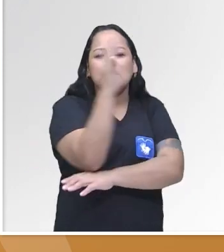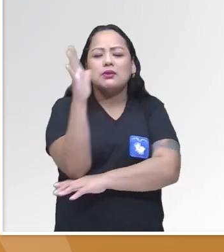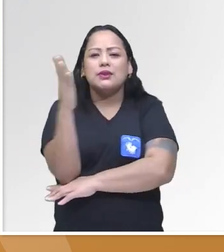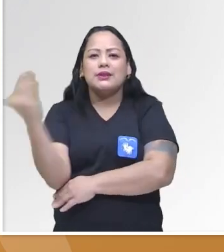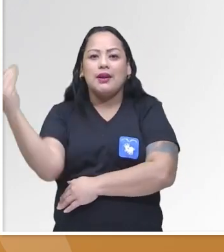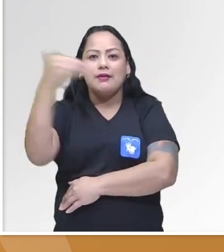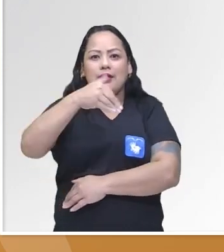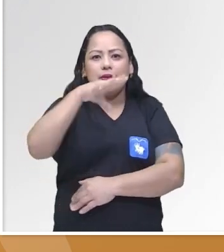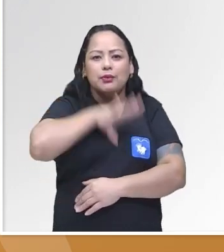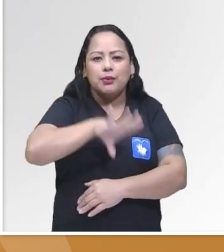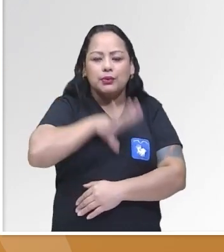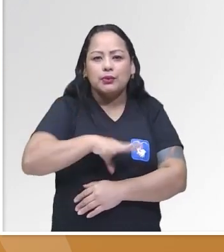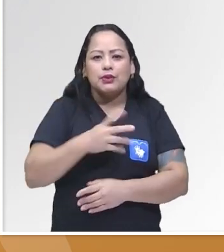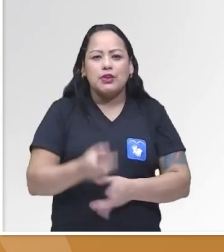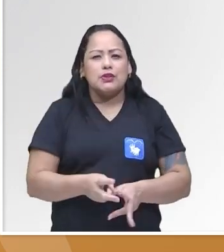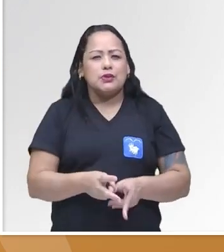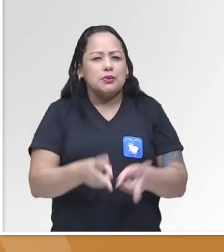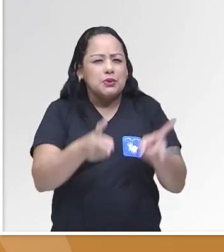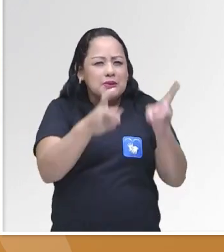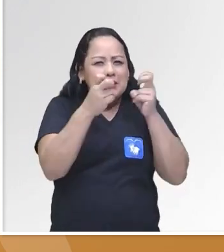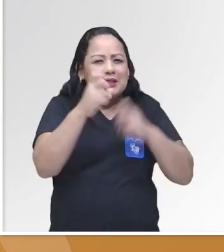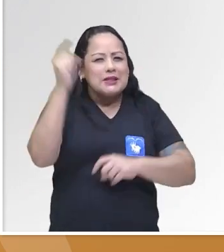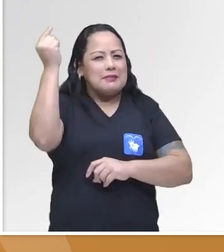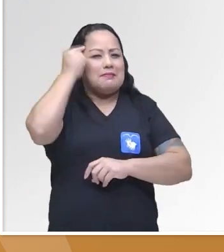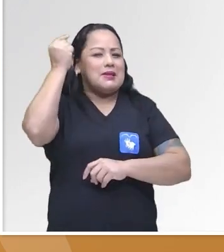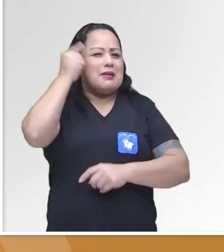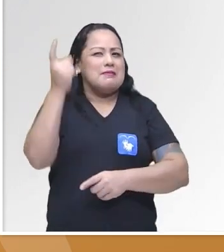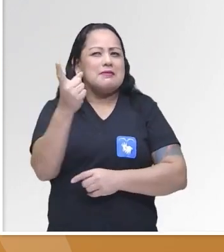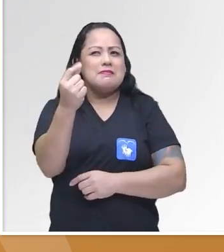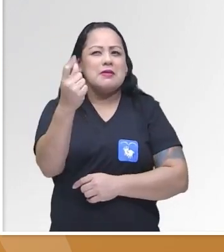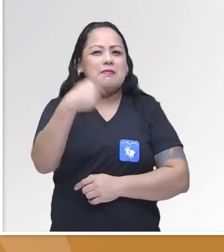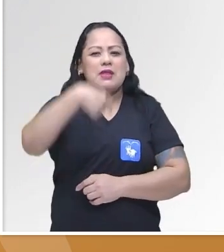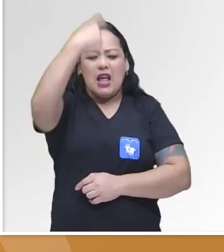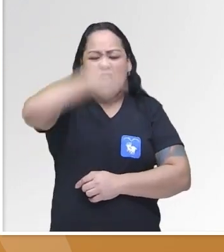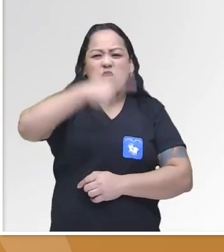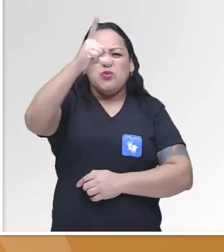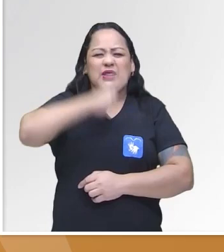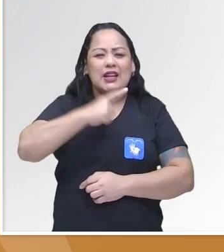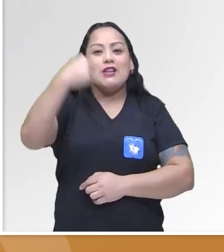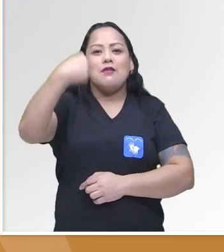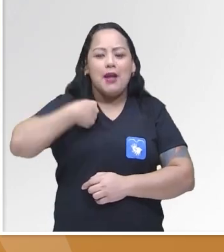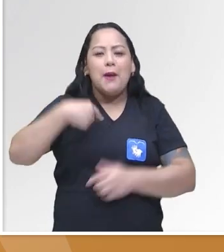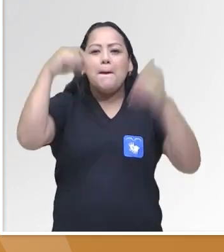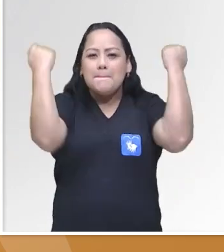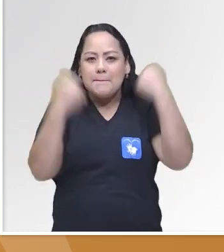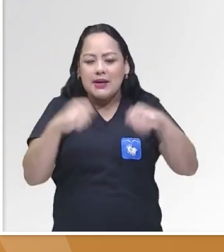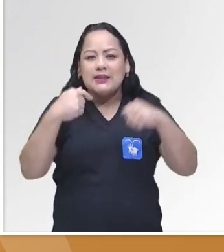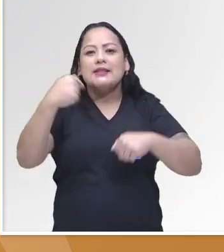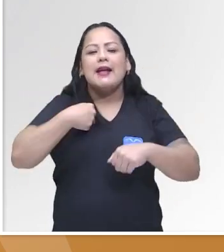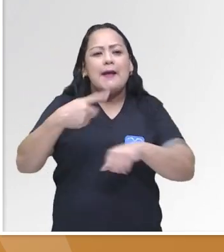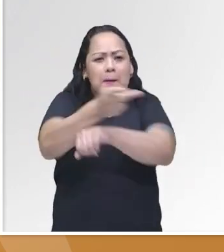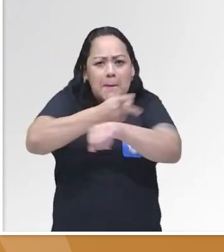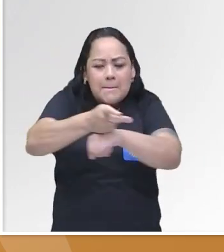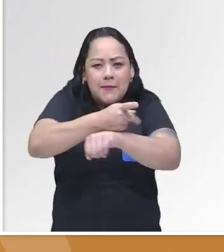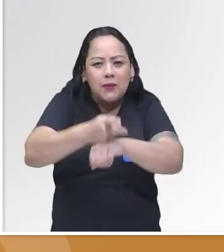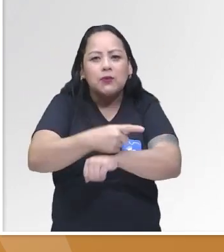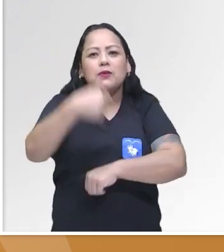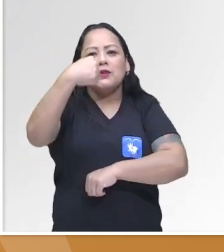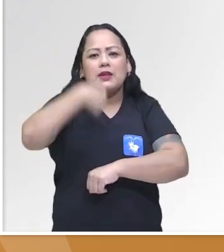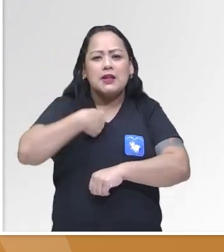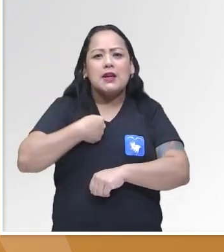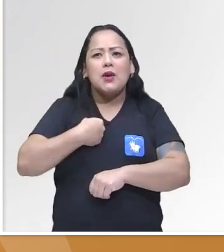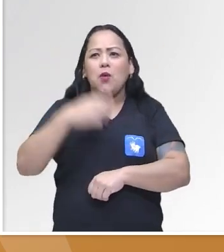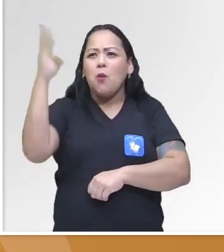europeu, que vem com essa visão capitalista. Eu tenho, eu preciso, eu vou em busca, e se eu tiver que